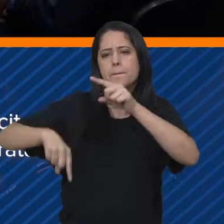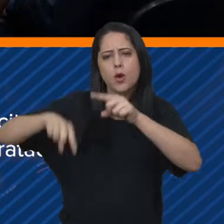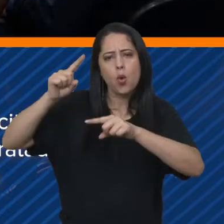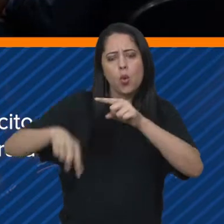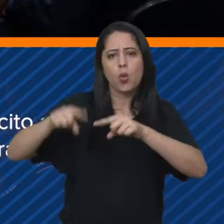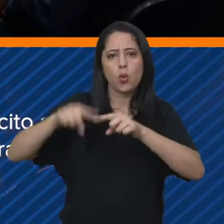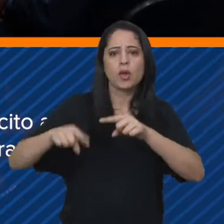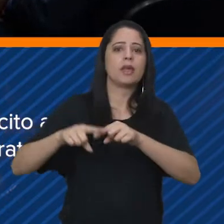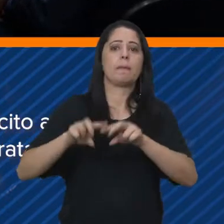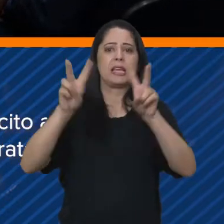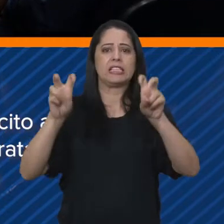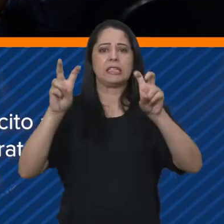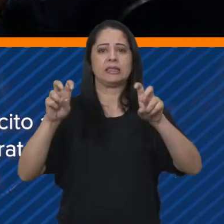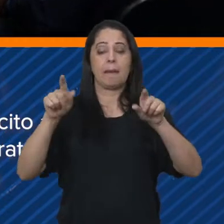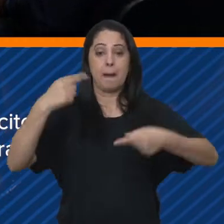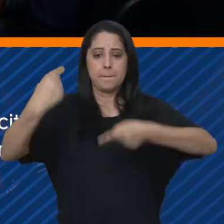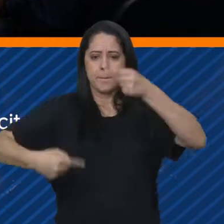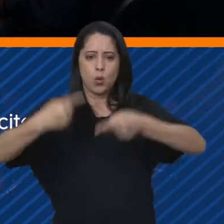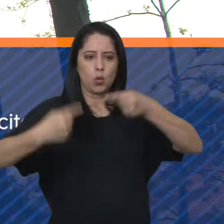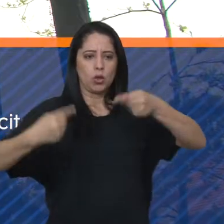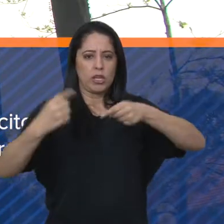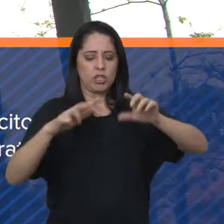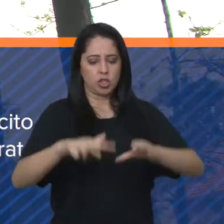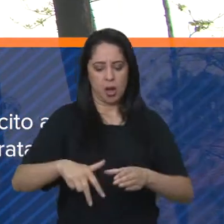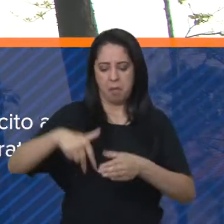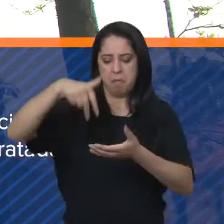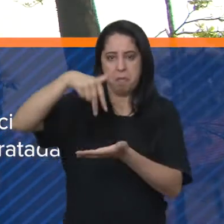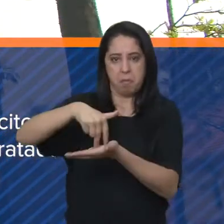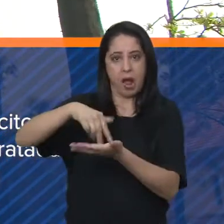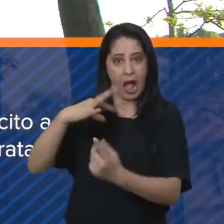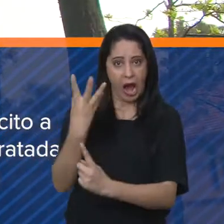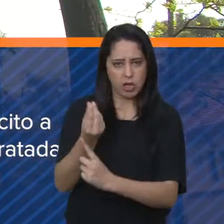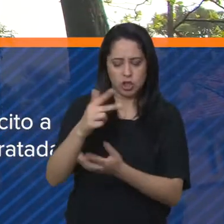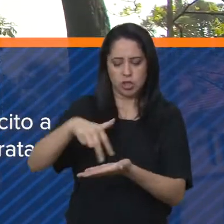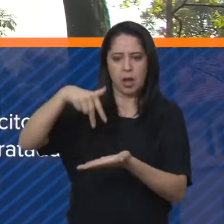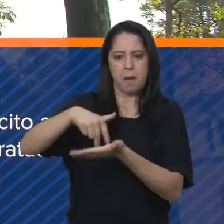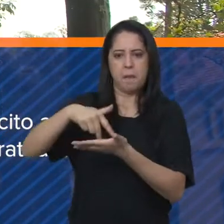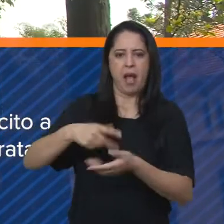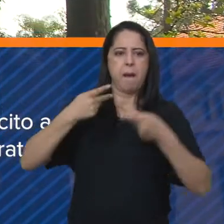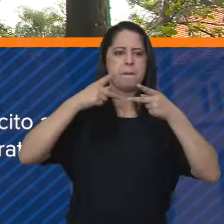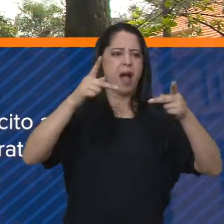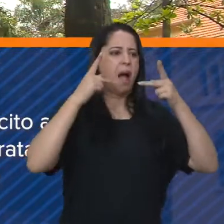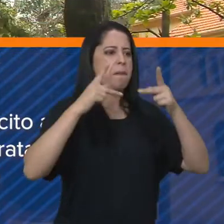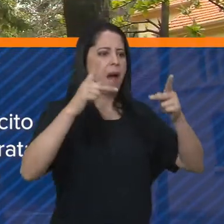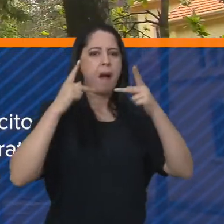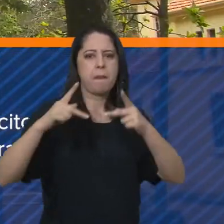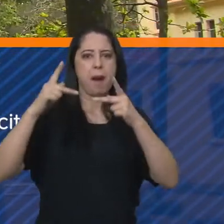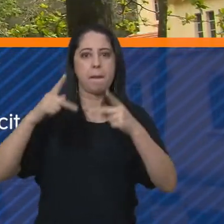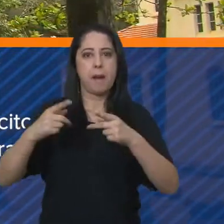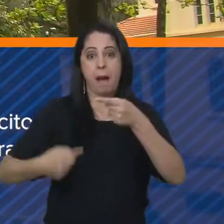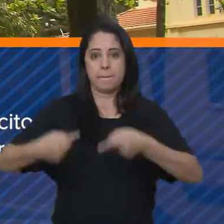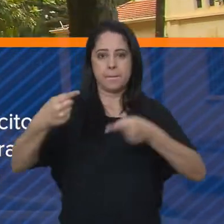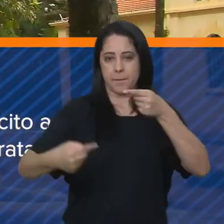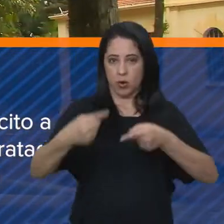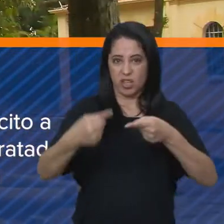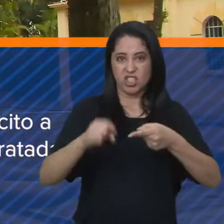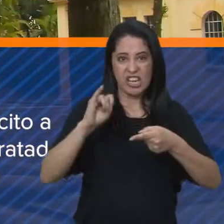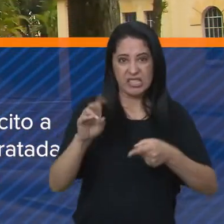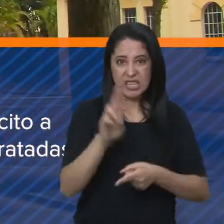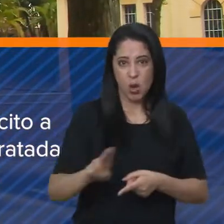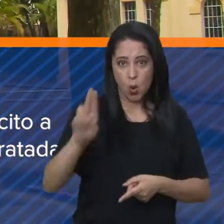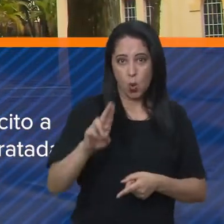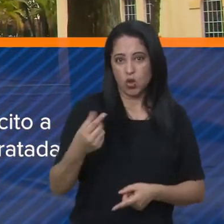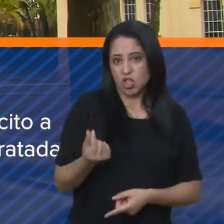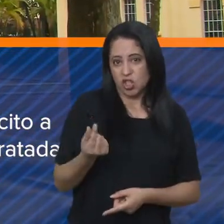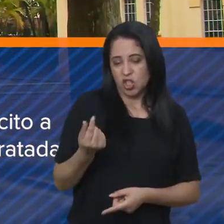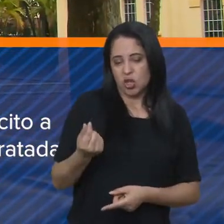proíbe manifestações de cunho eleitoral por parte de artistas e empresas contratadas para atuar em eventos